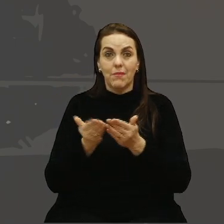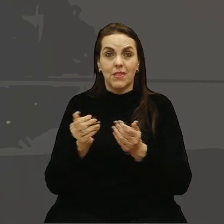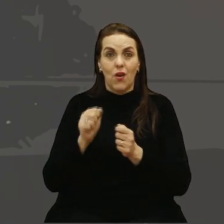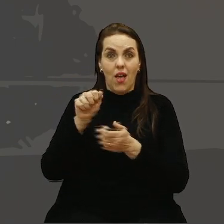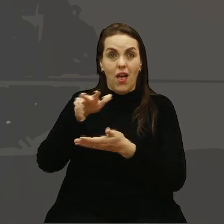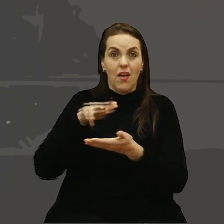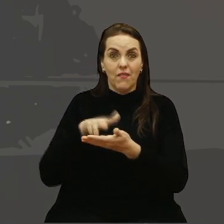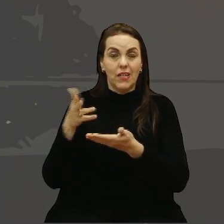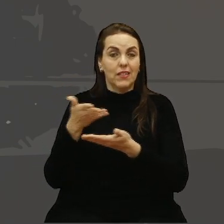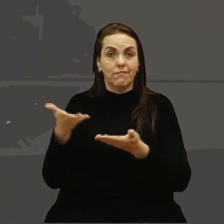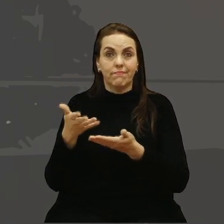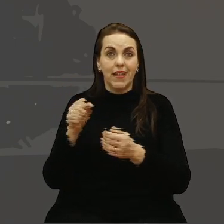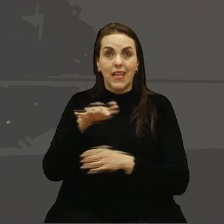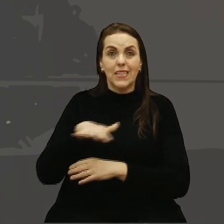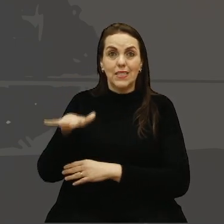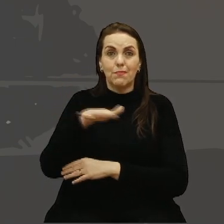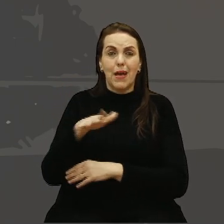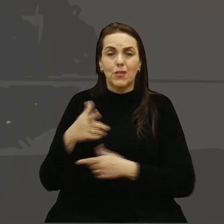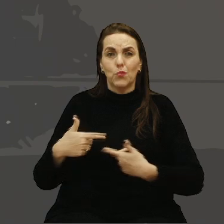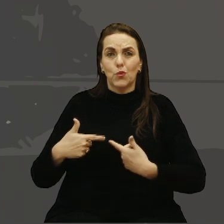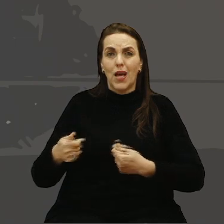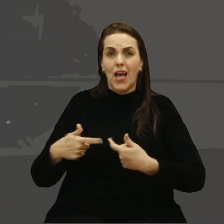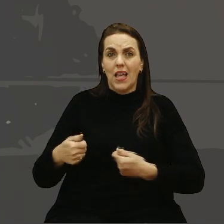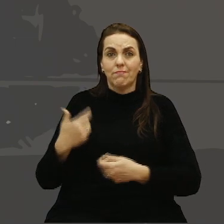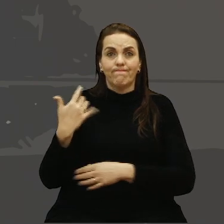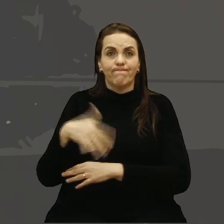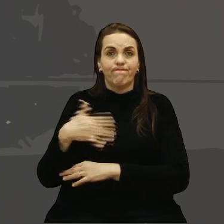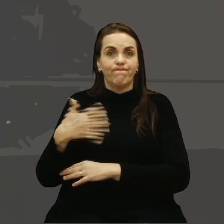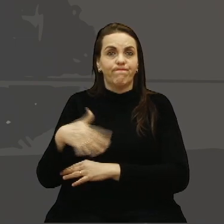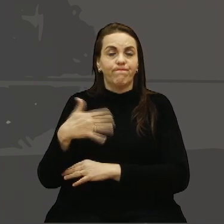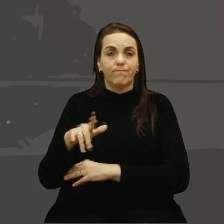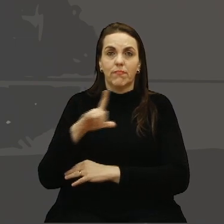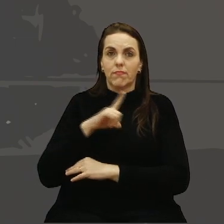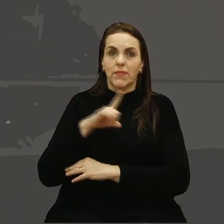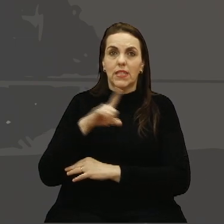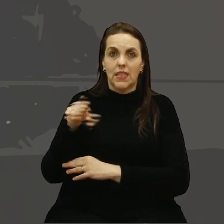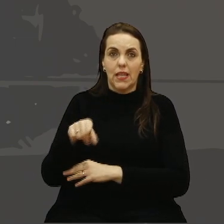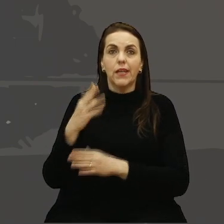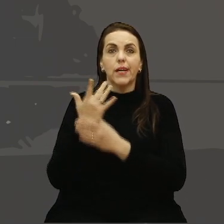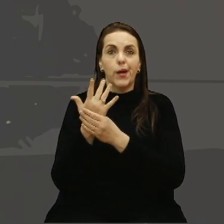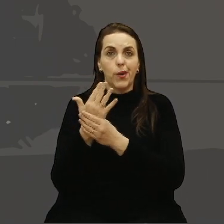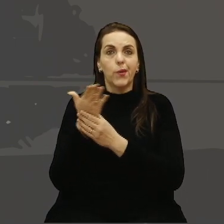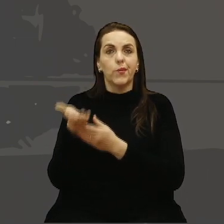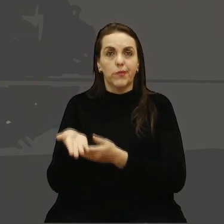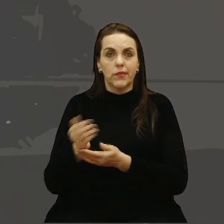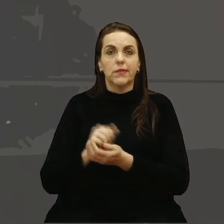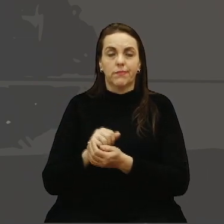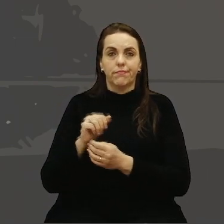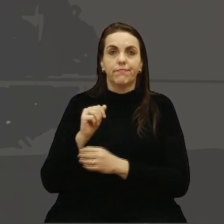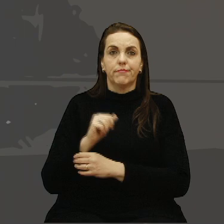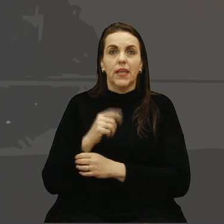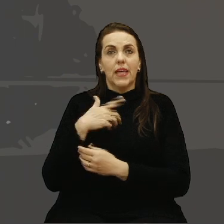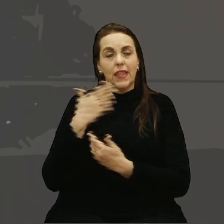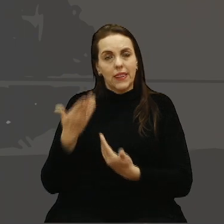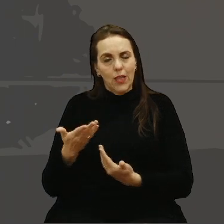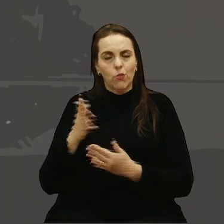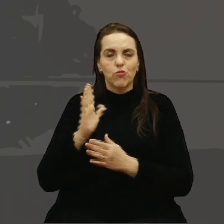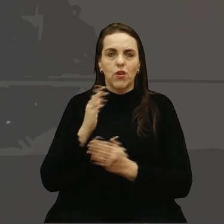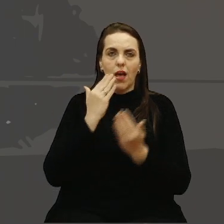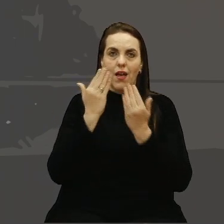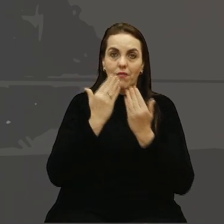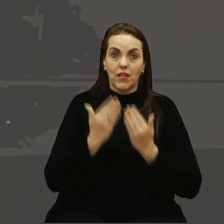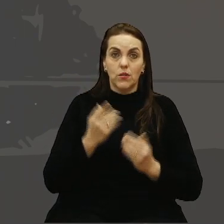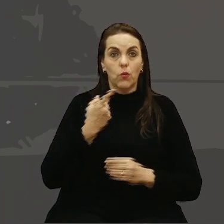que é um espaço que seria muito custoso para que tivesse ali a extensão da Universidade Federal. Portanto, já estão sendo avaliados